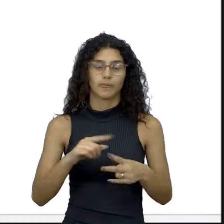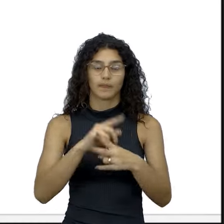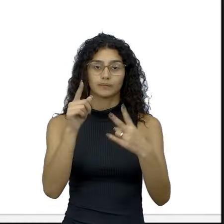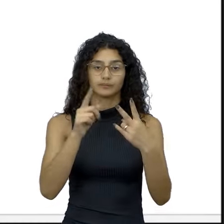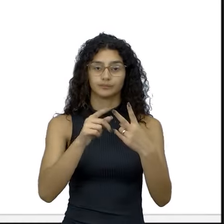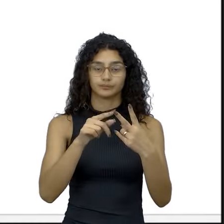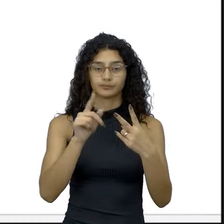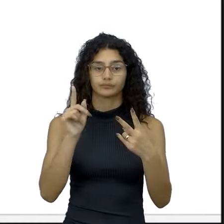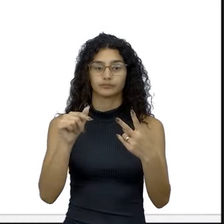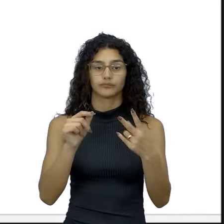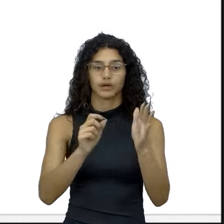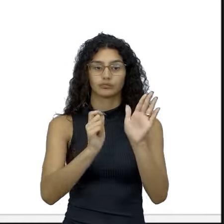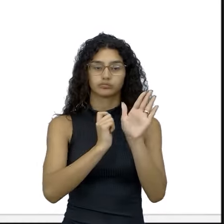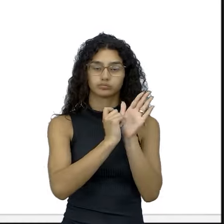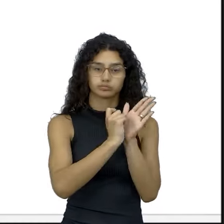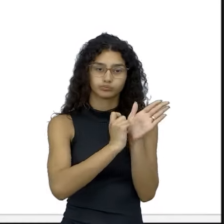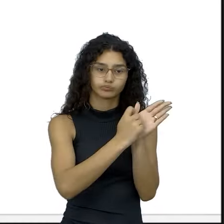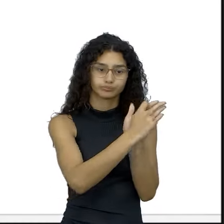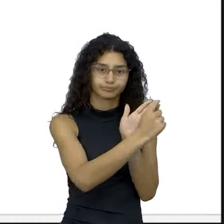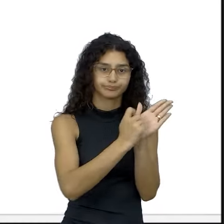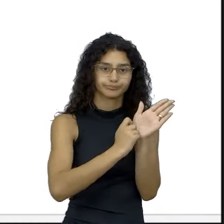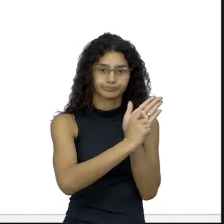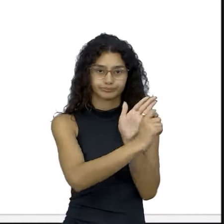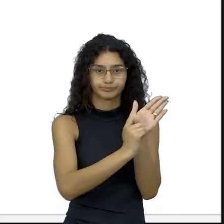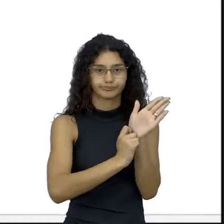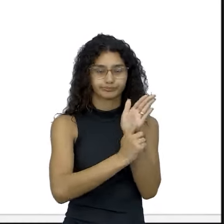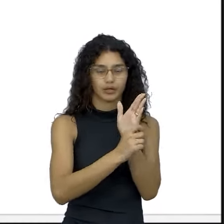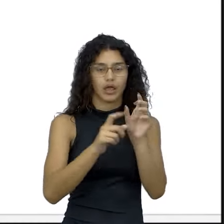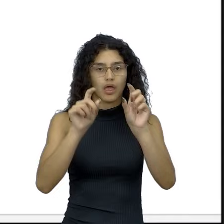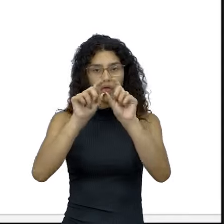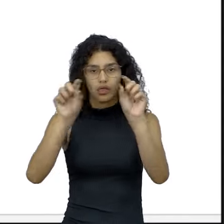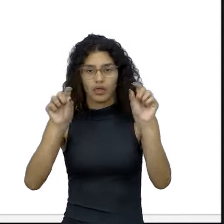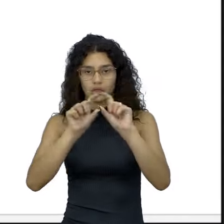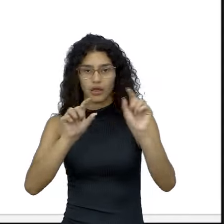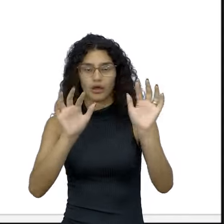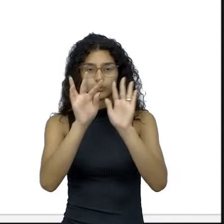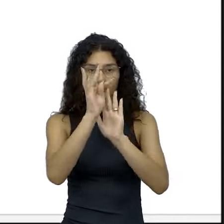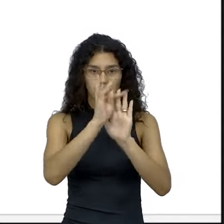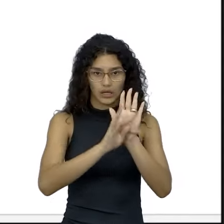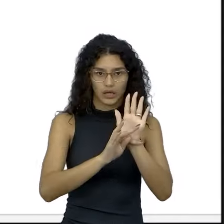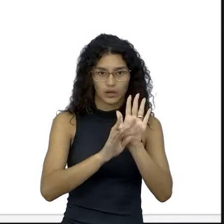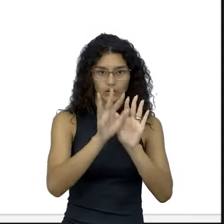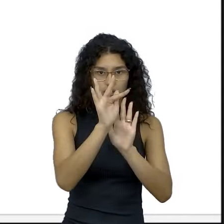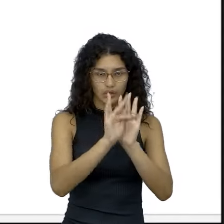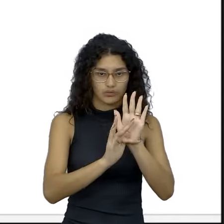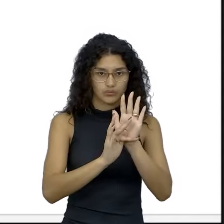passo é grifar os textos, né, os trechos do texto escolhido, que